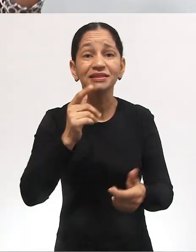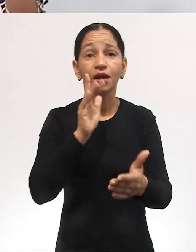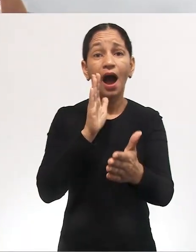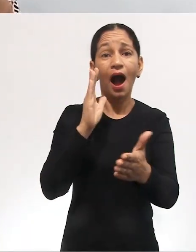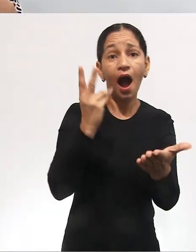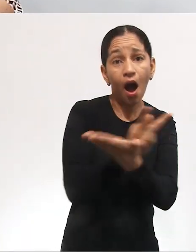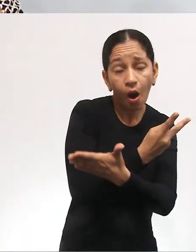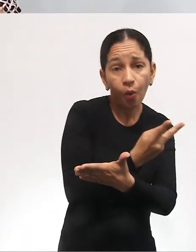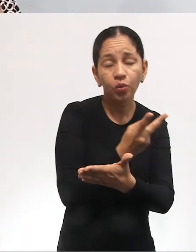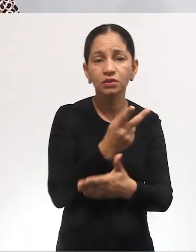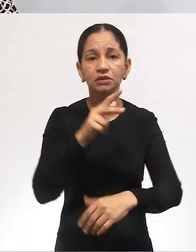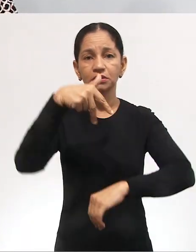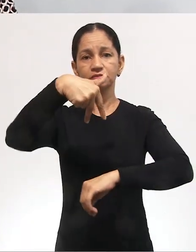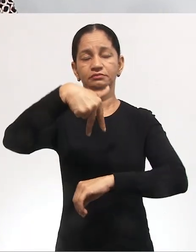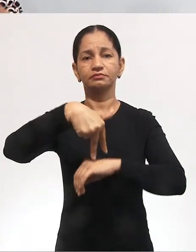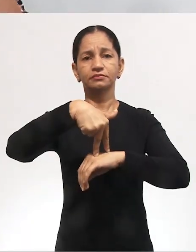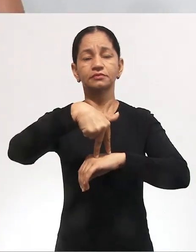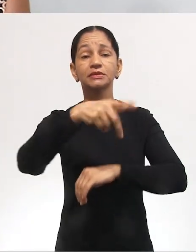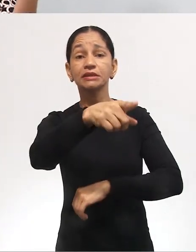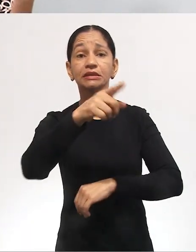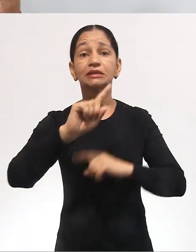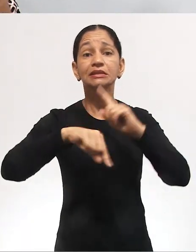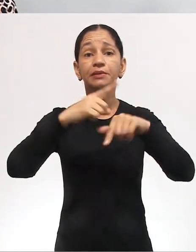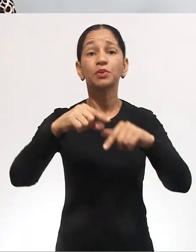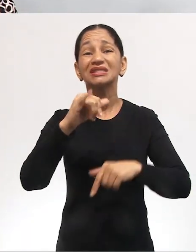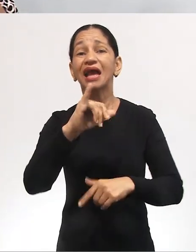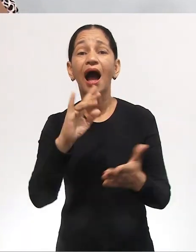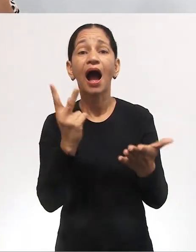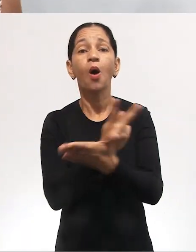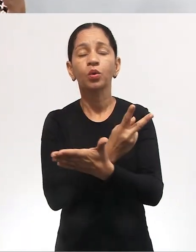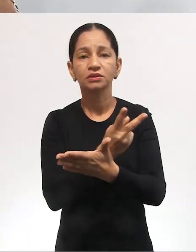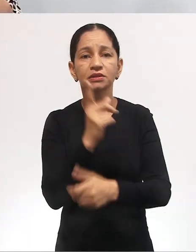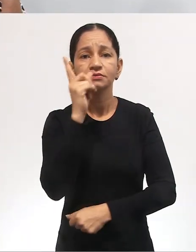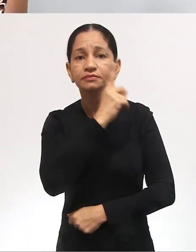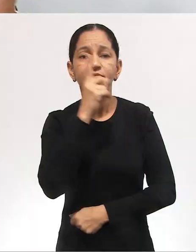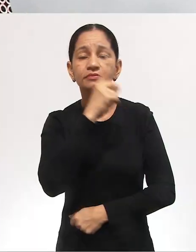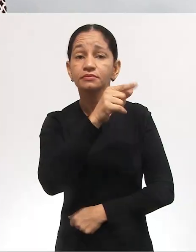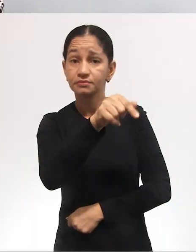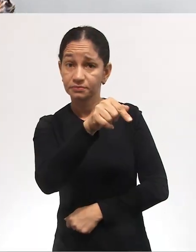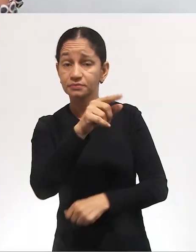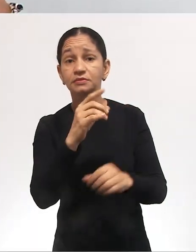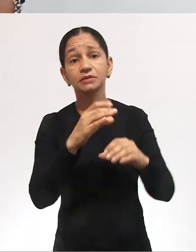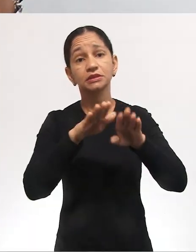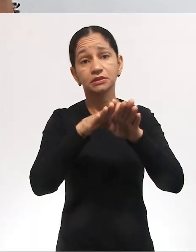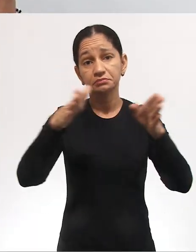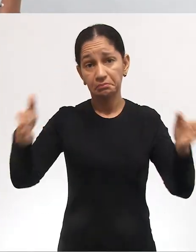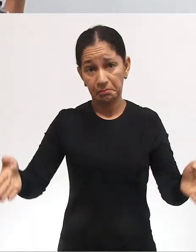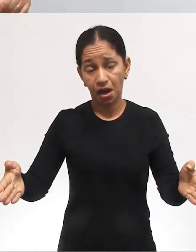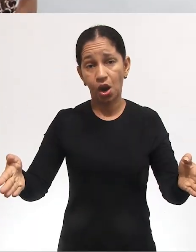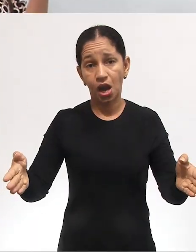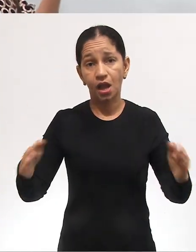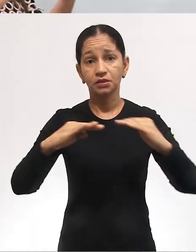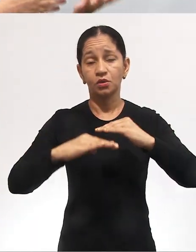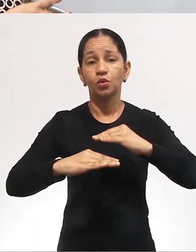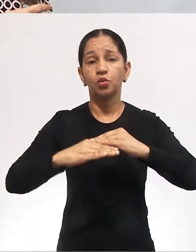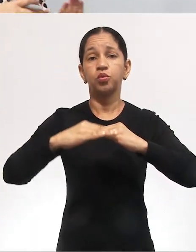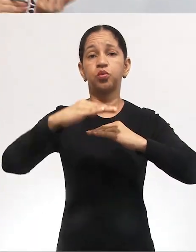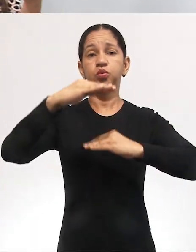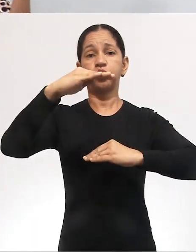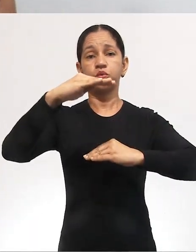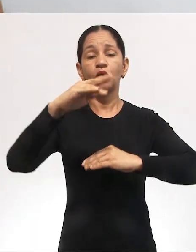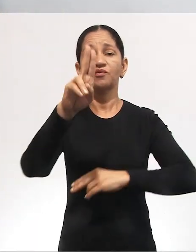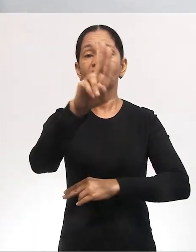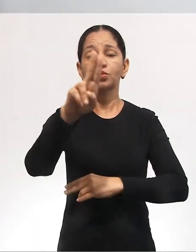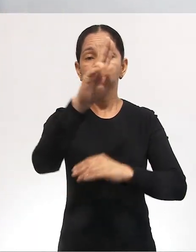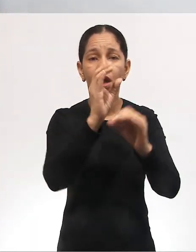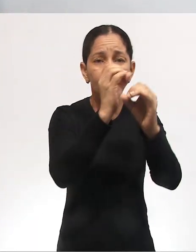trabalhar em pé, ou se ela vai trabalhar em uma certa bancada para utilizar microscópios,